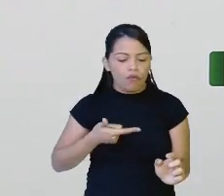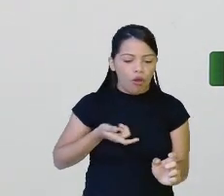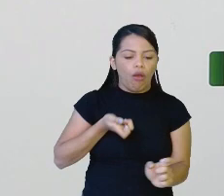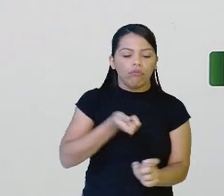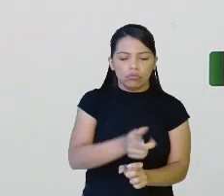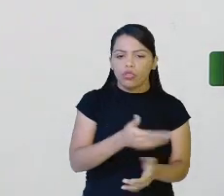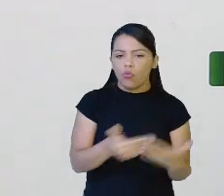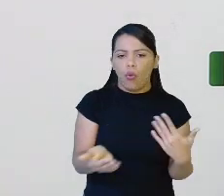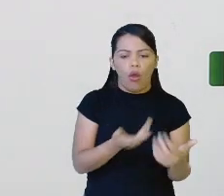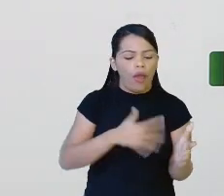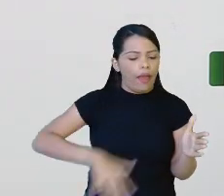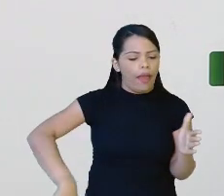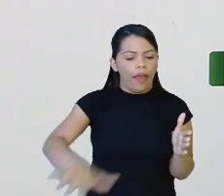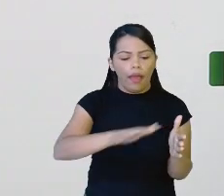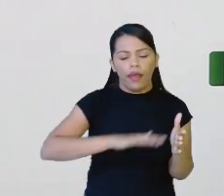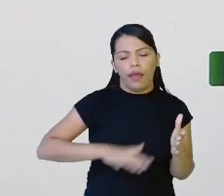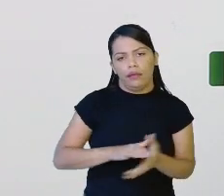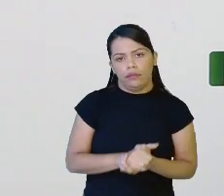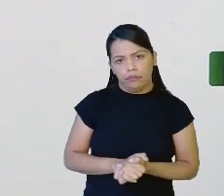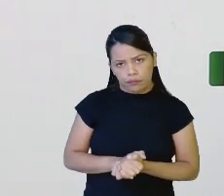de determinado